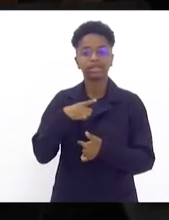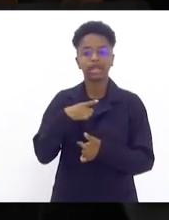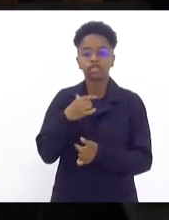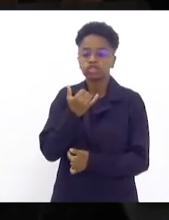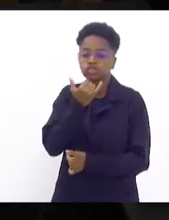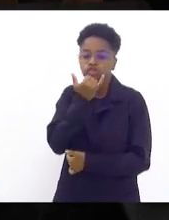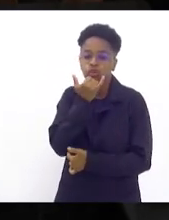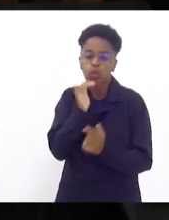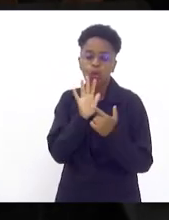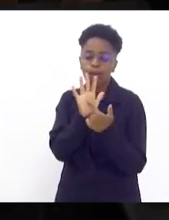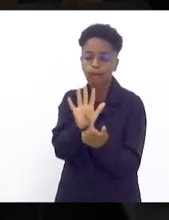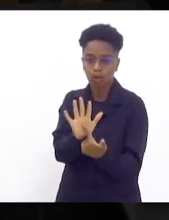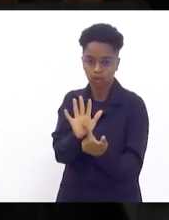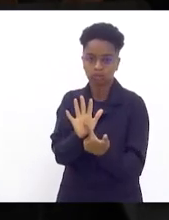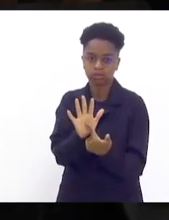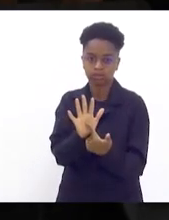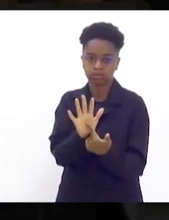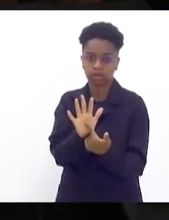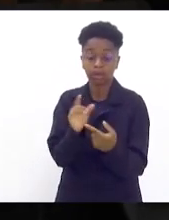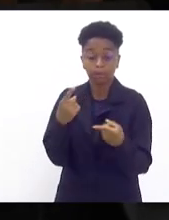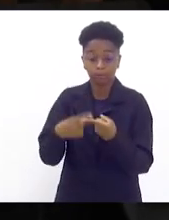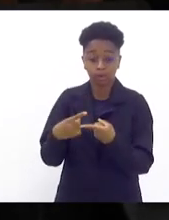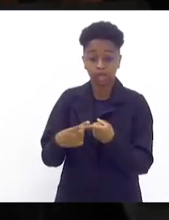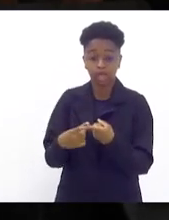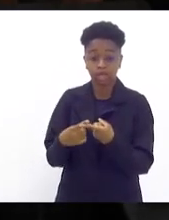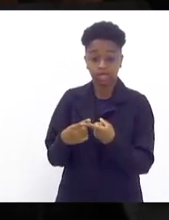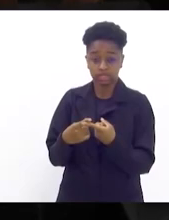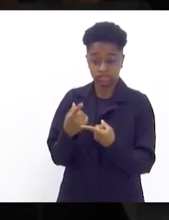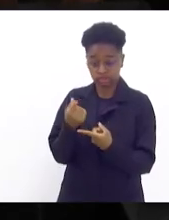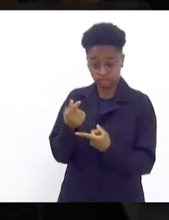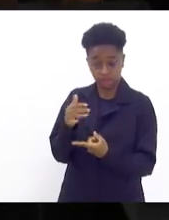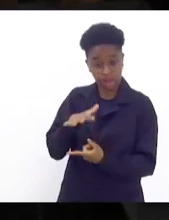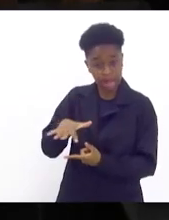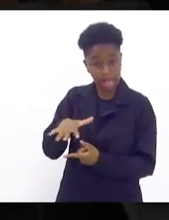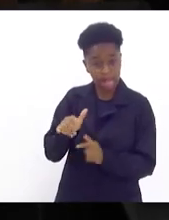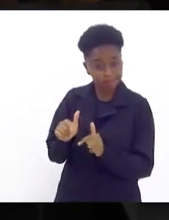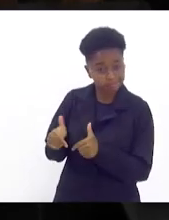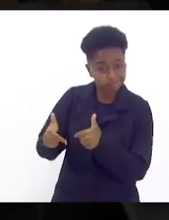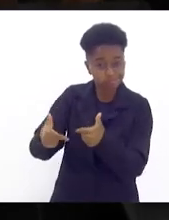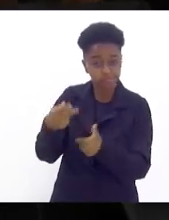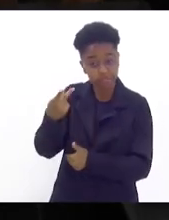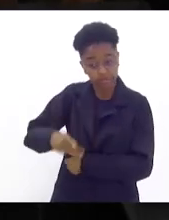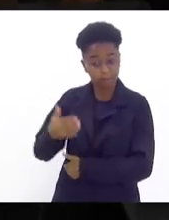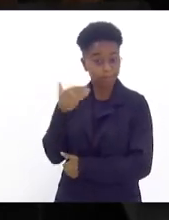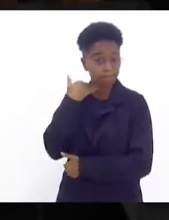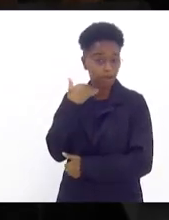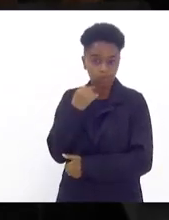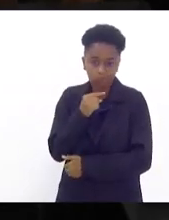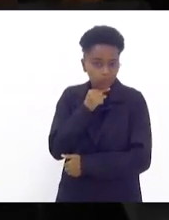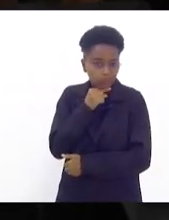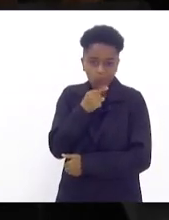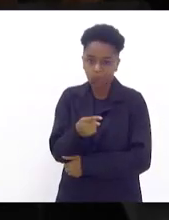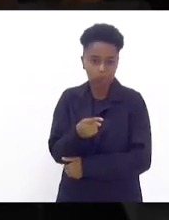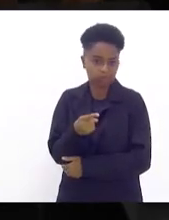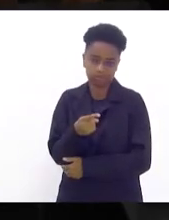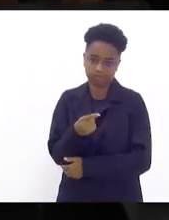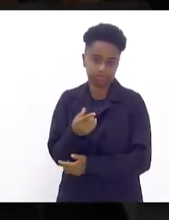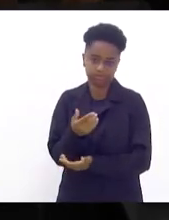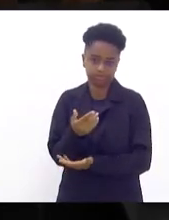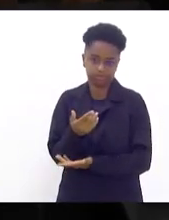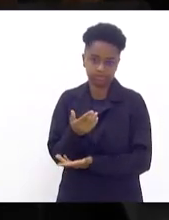pretexto, porque os custos operacionais dos bancos não cobririam